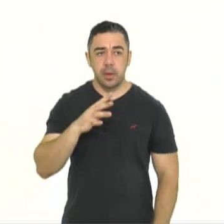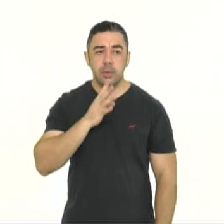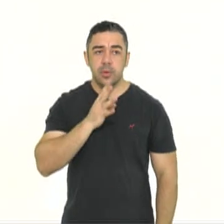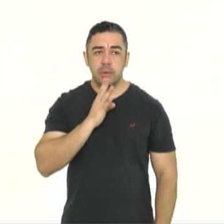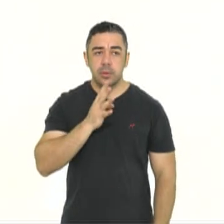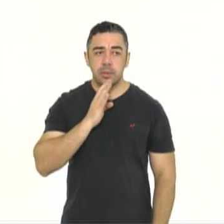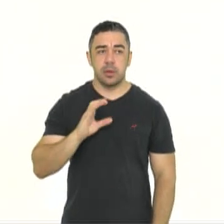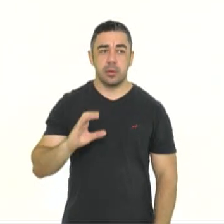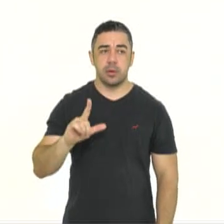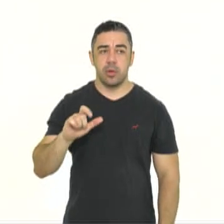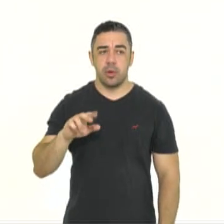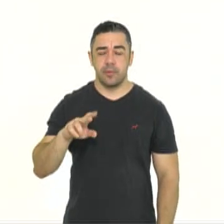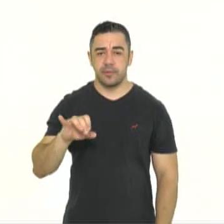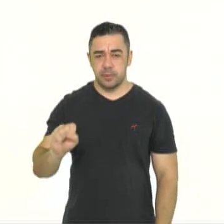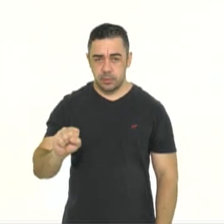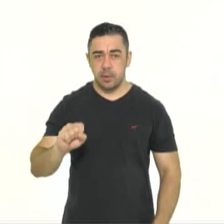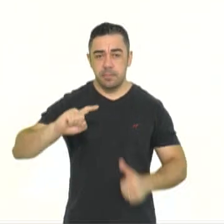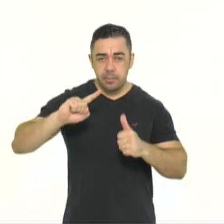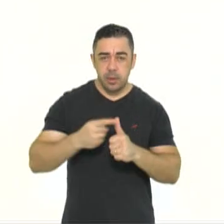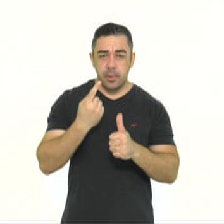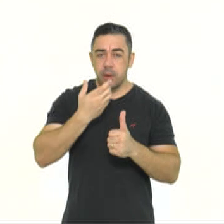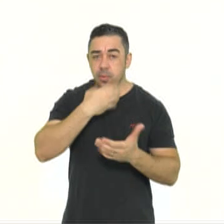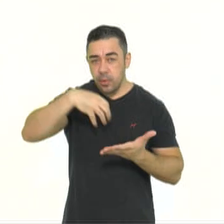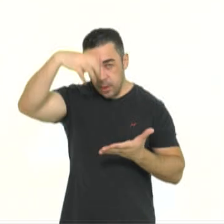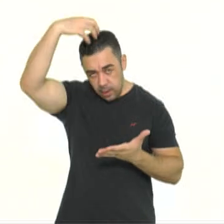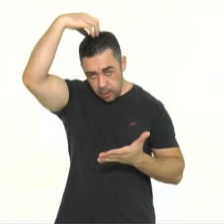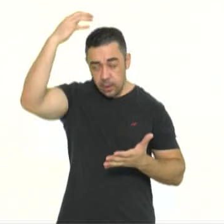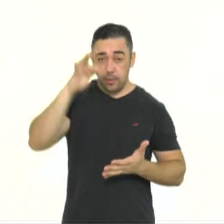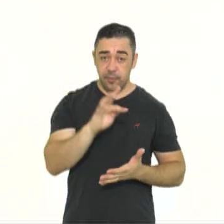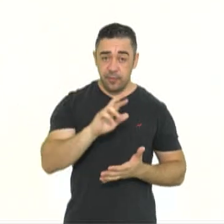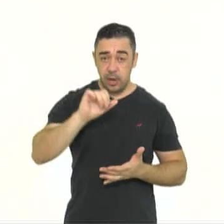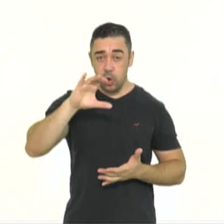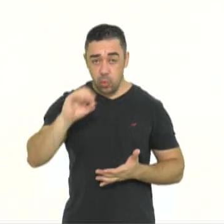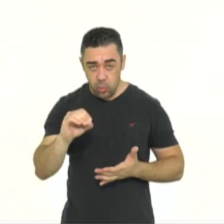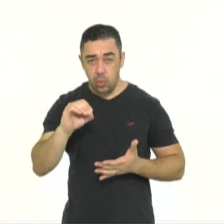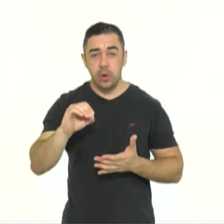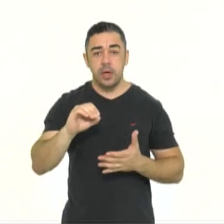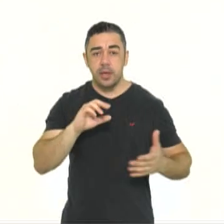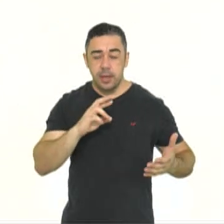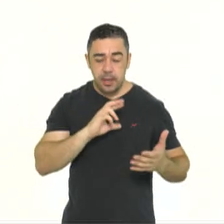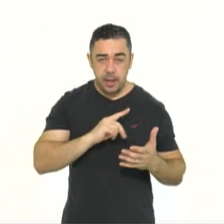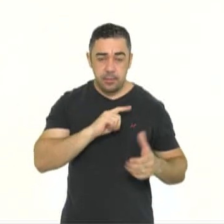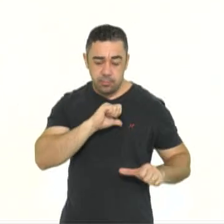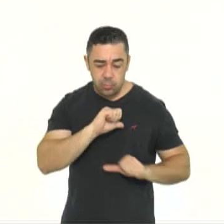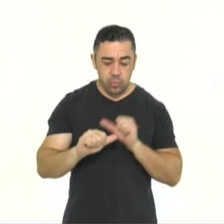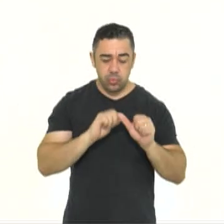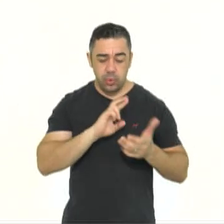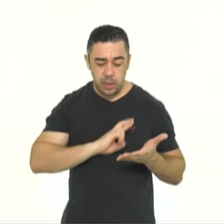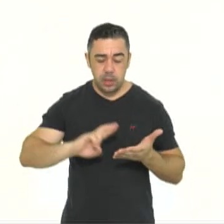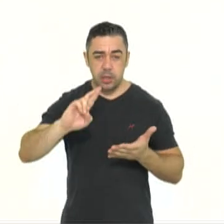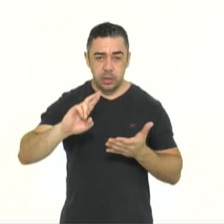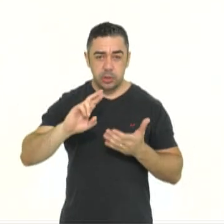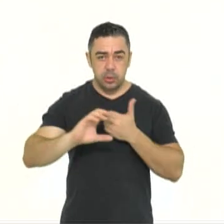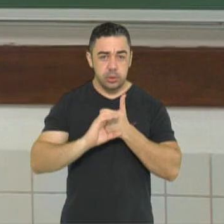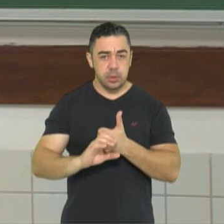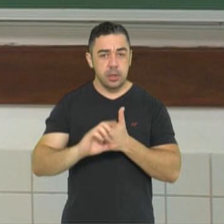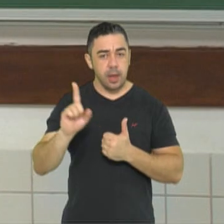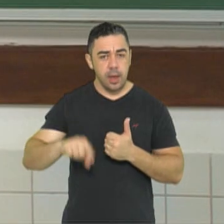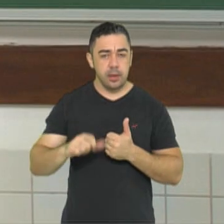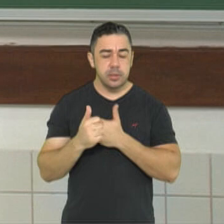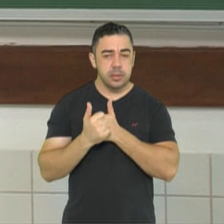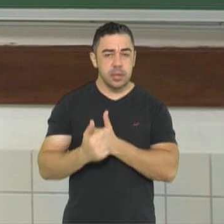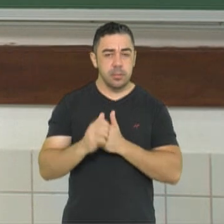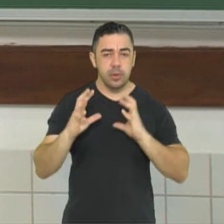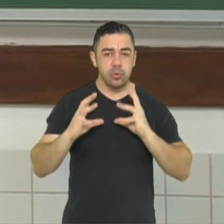Clóvis como o primeiro rei dos francos e a sua conversão ao cristianismo como uma aliança política e religiosa dos francos. Eu acho que quando